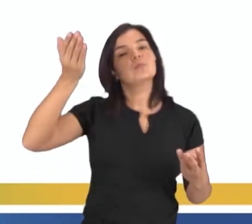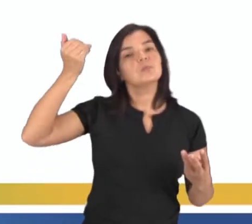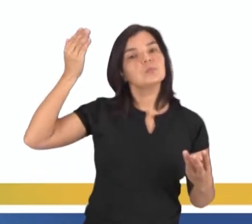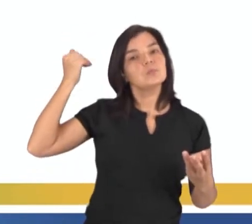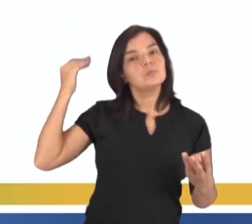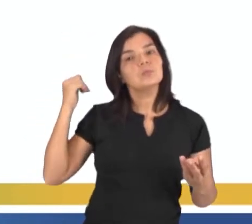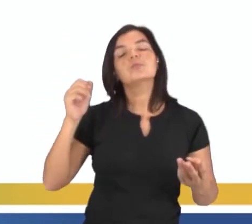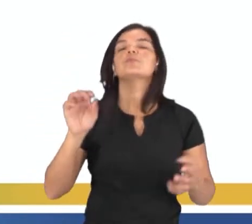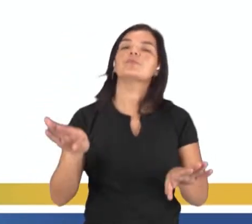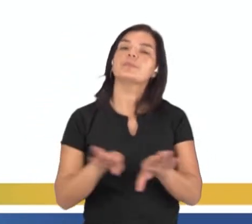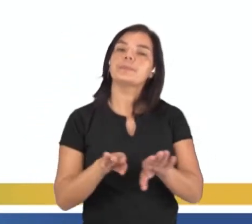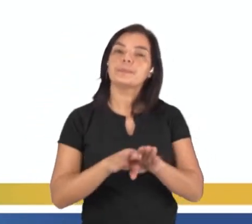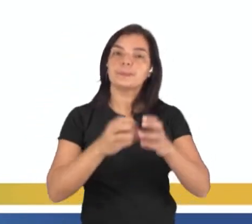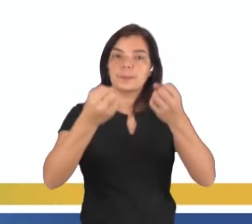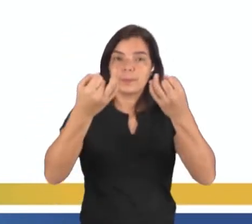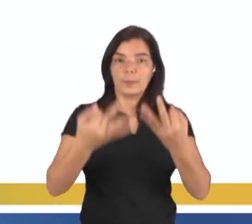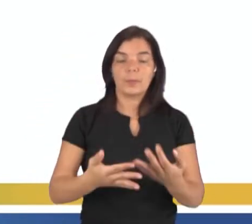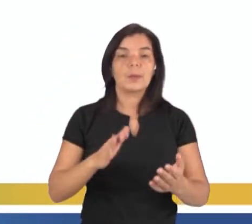gente fala sobre I,